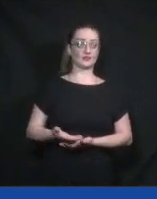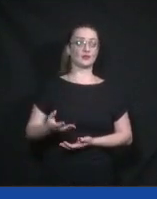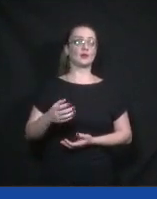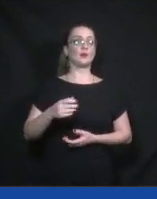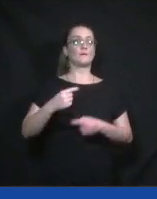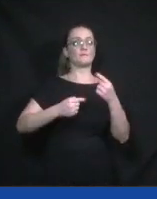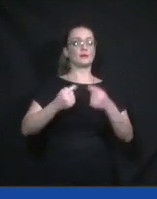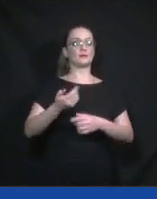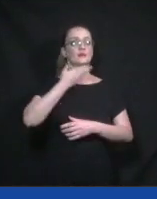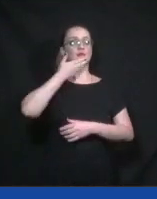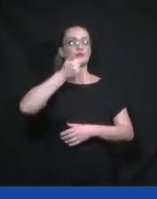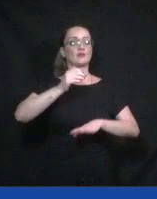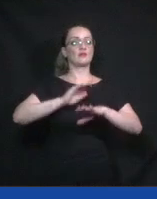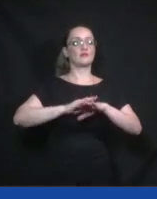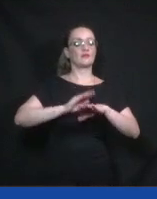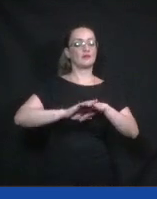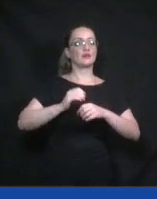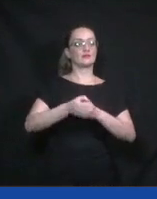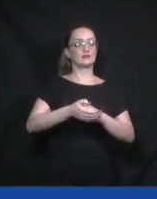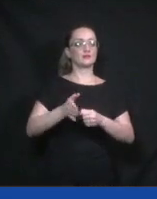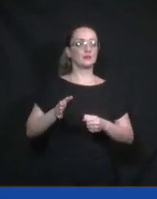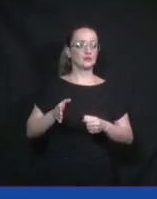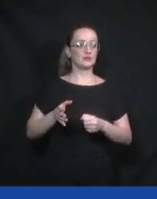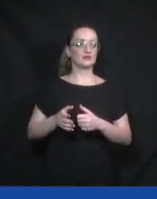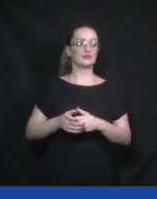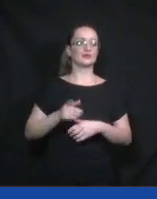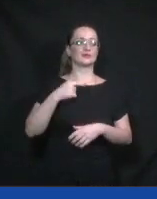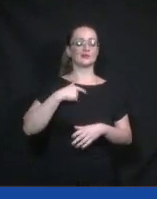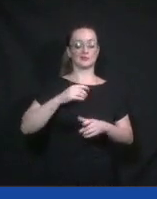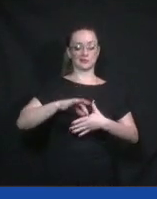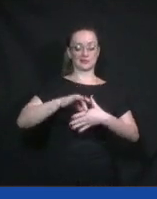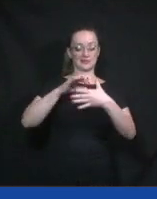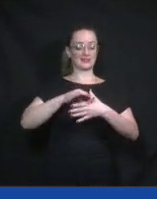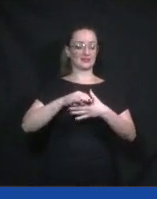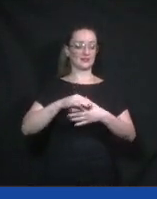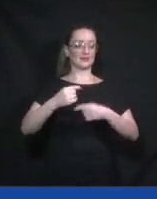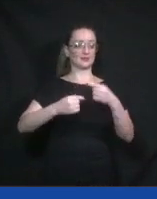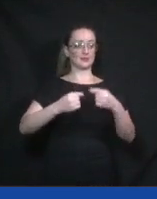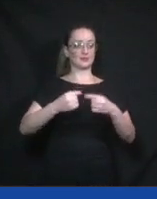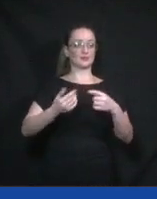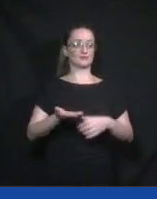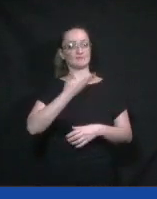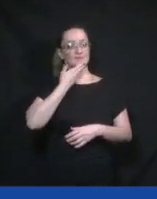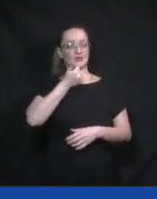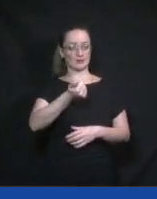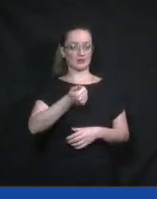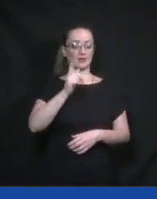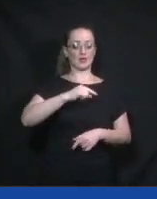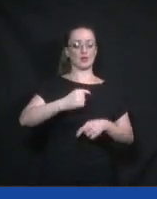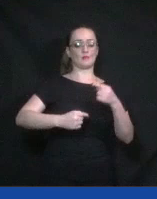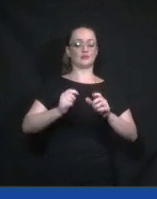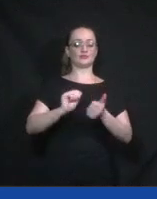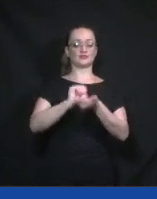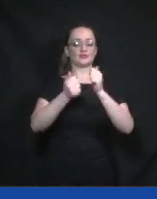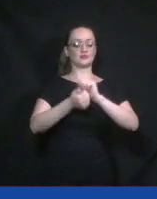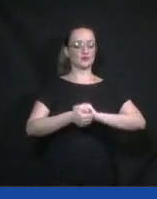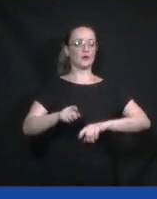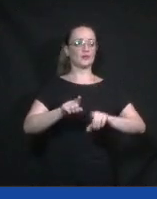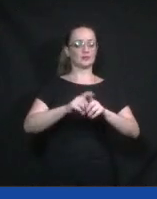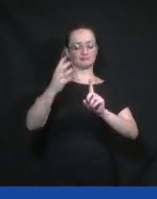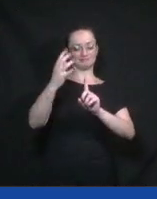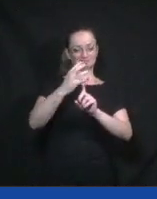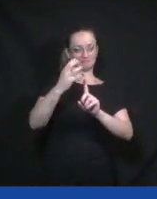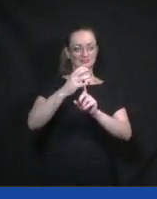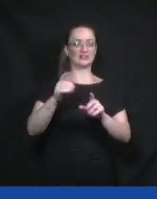melhor se faz em uma democracia melhor que se faz com lideranças políticas melhores é e por isso aqui transforme uma polícia que